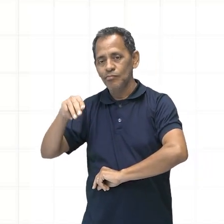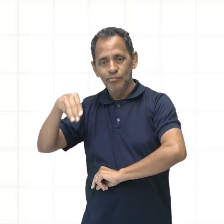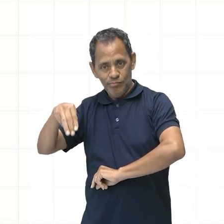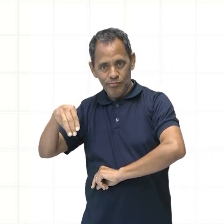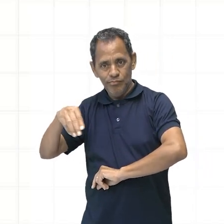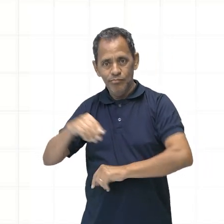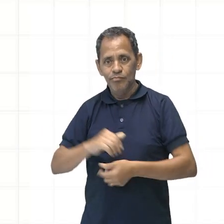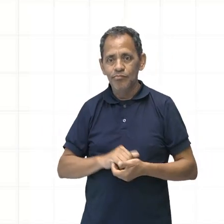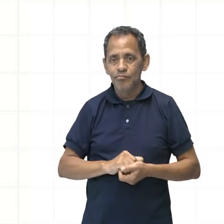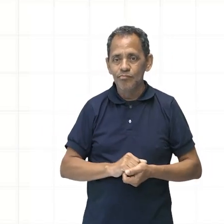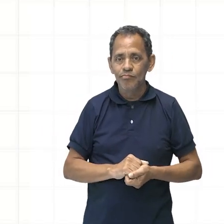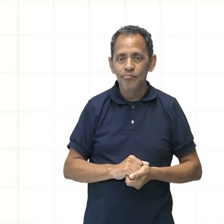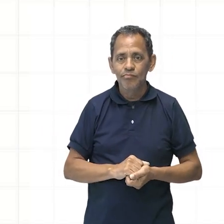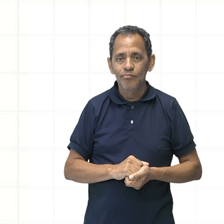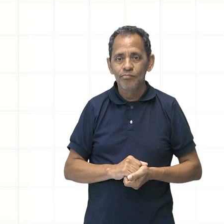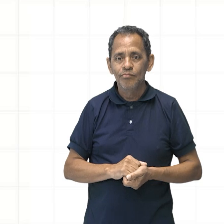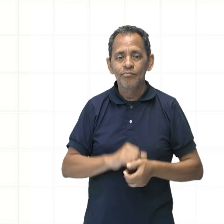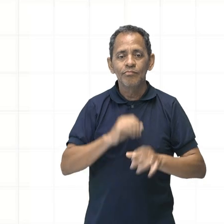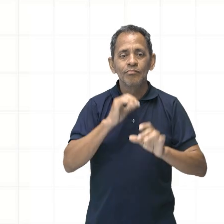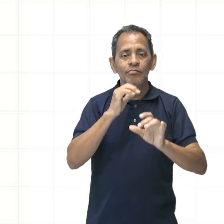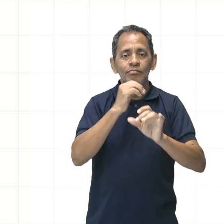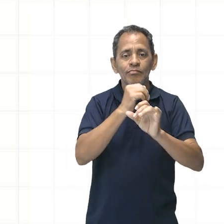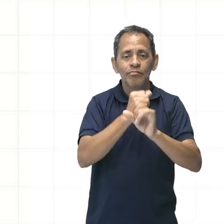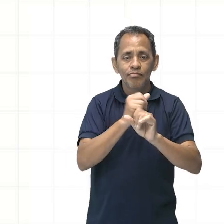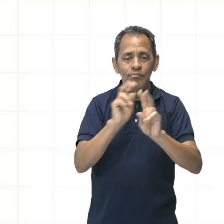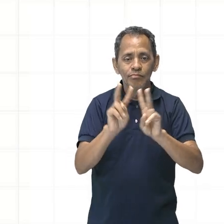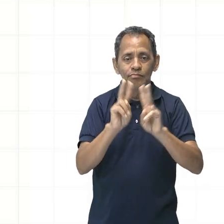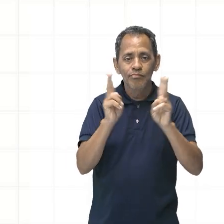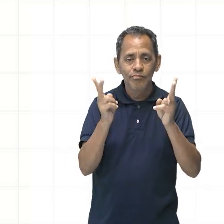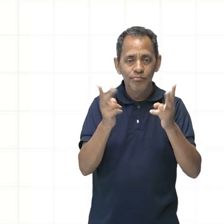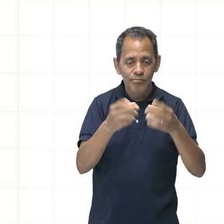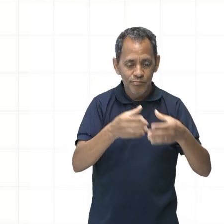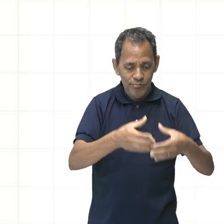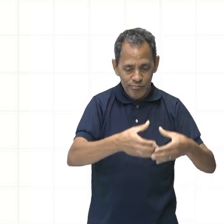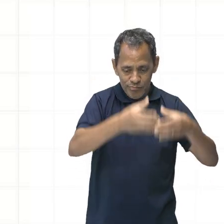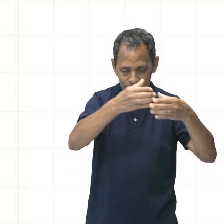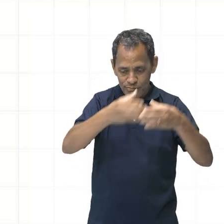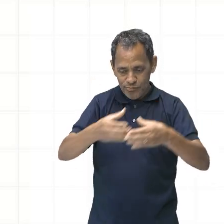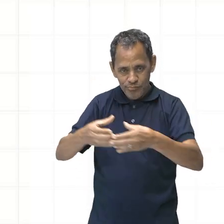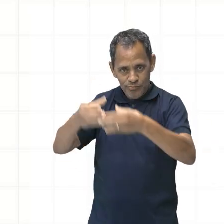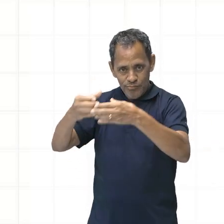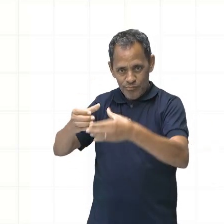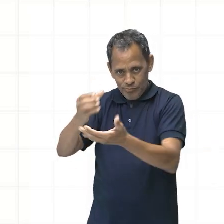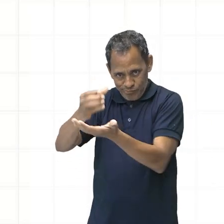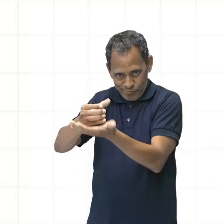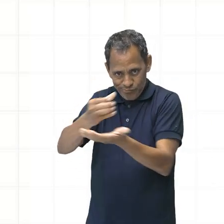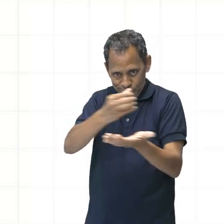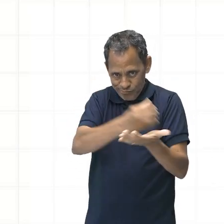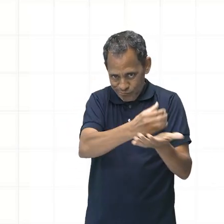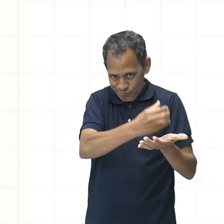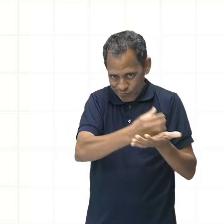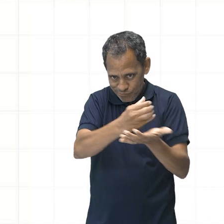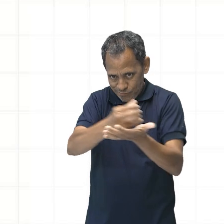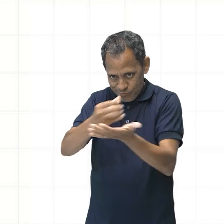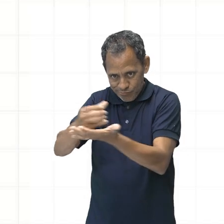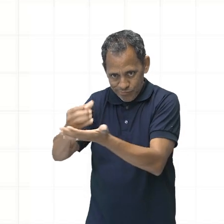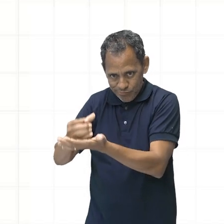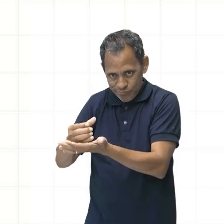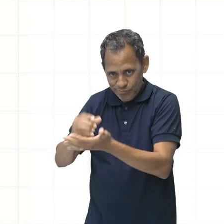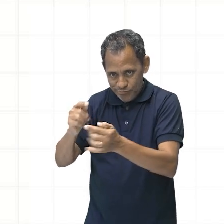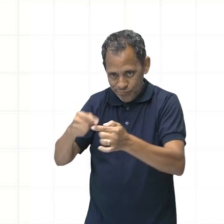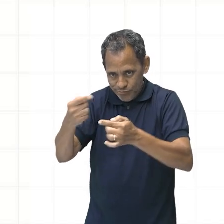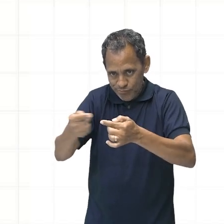aí, professor? Vamos calcular o volume de cada copo e depois a gente